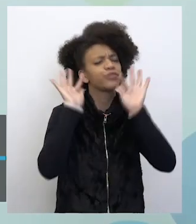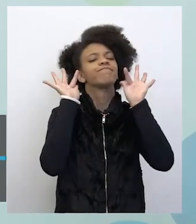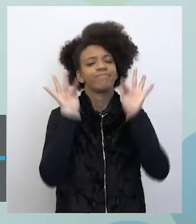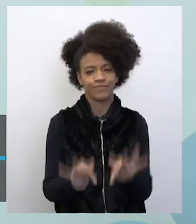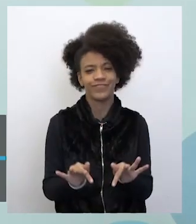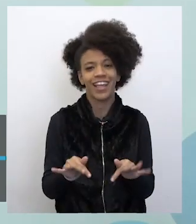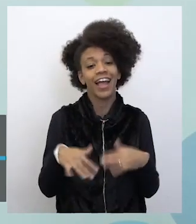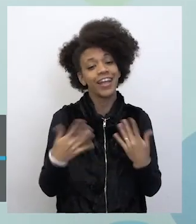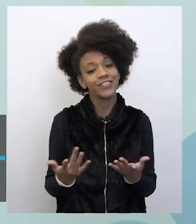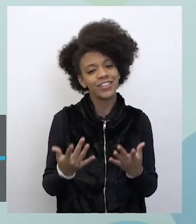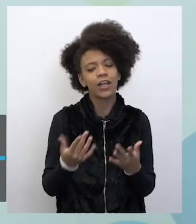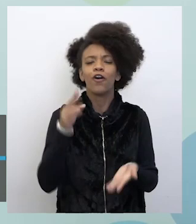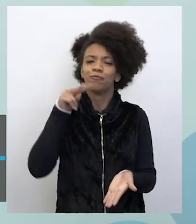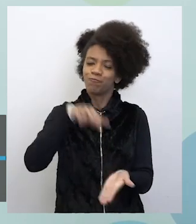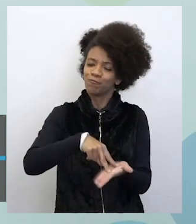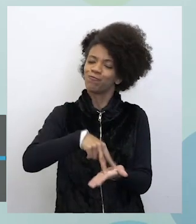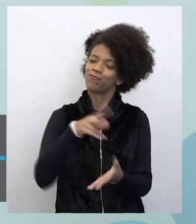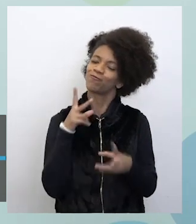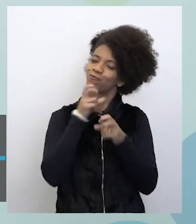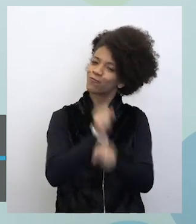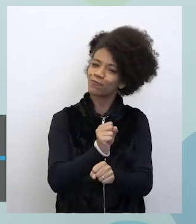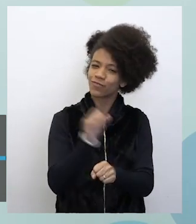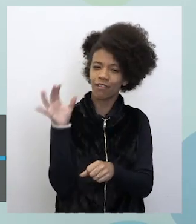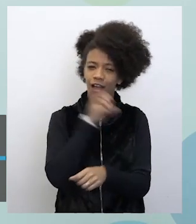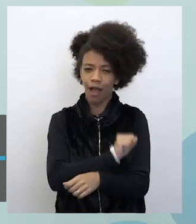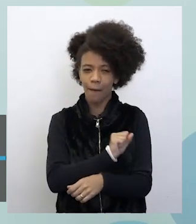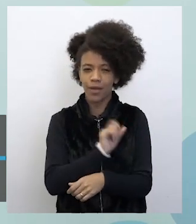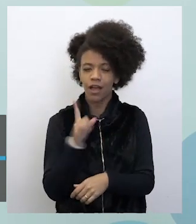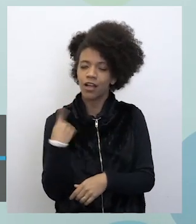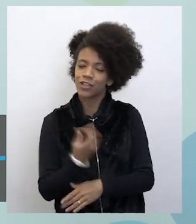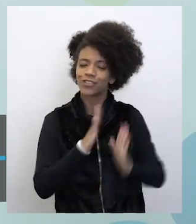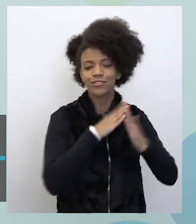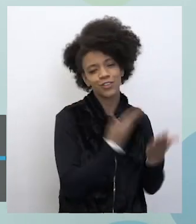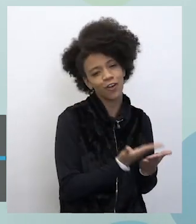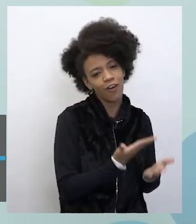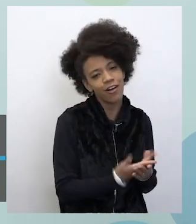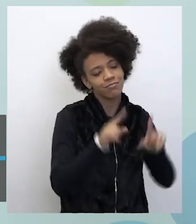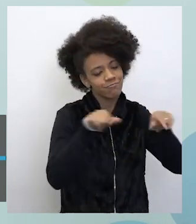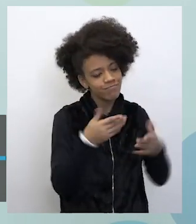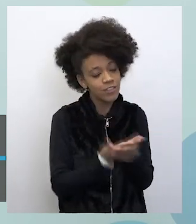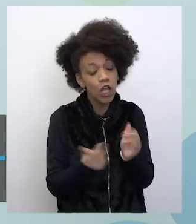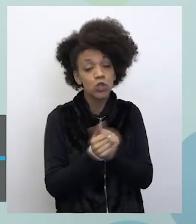e a gente vai ficar firme e forte e em breve nas nossas escolas, nas nossas aulas, com os nossos